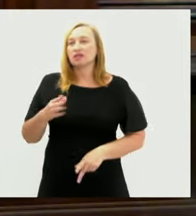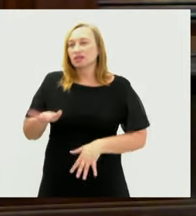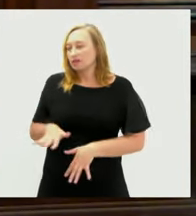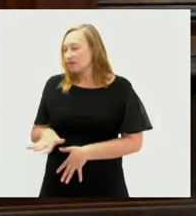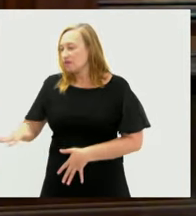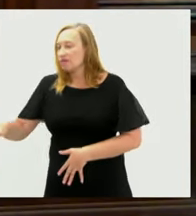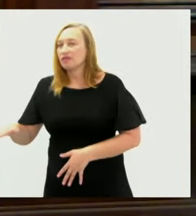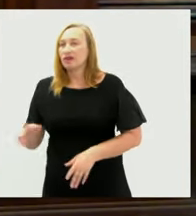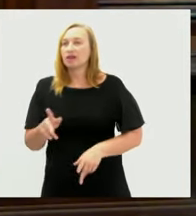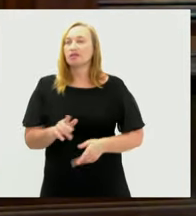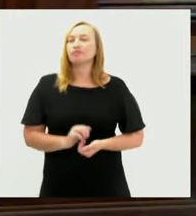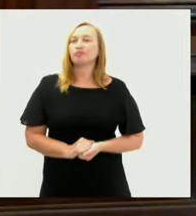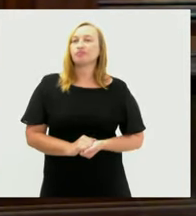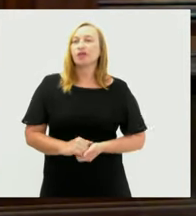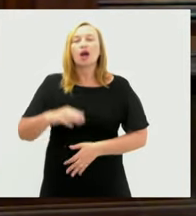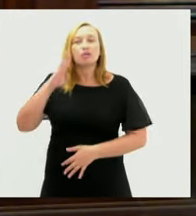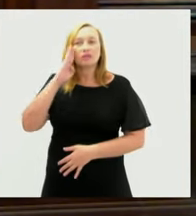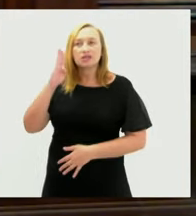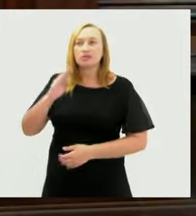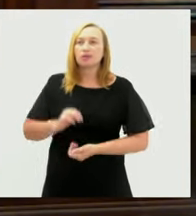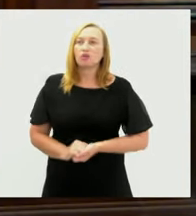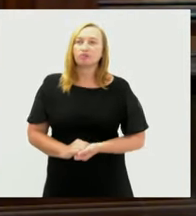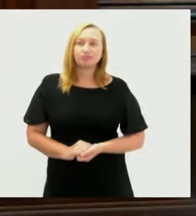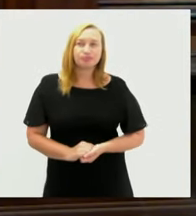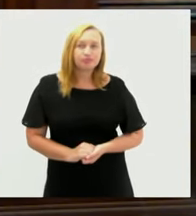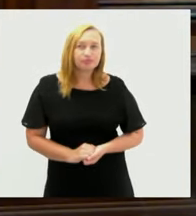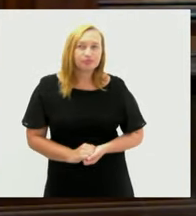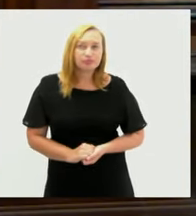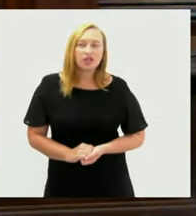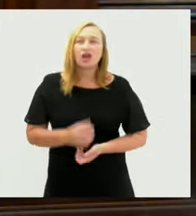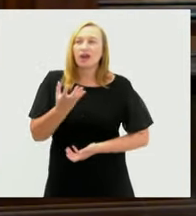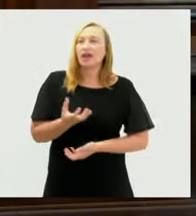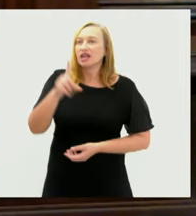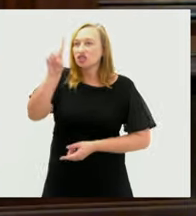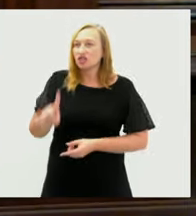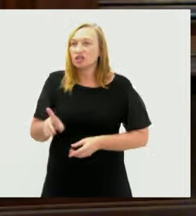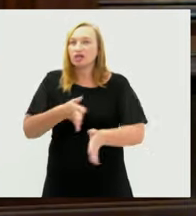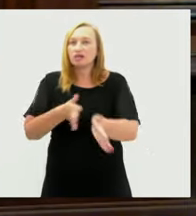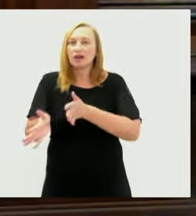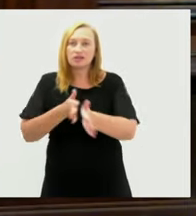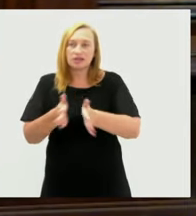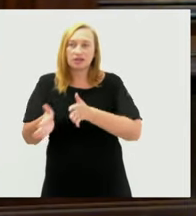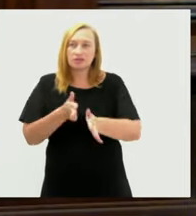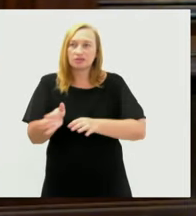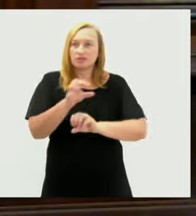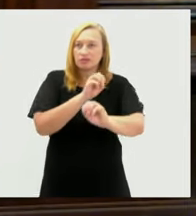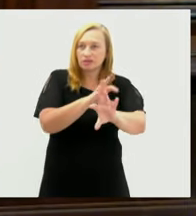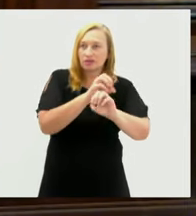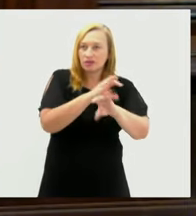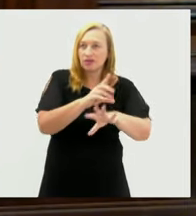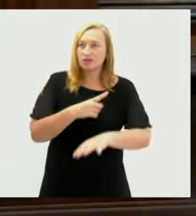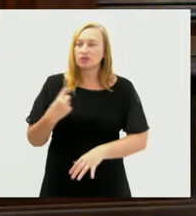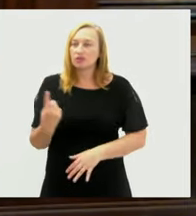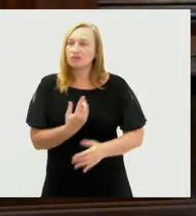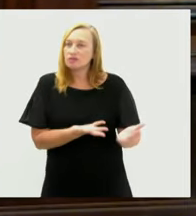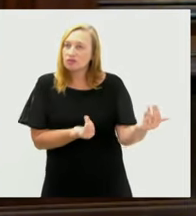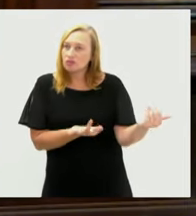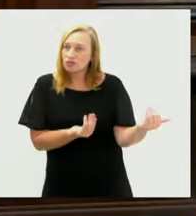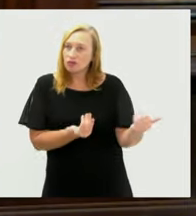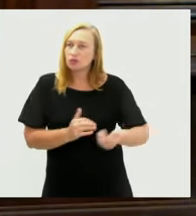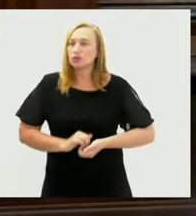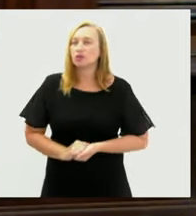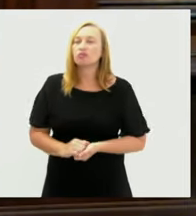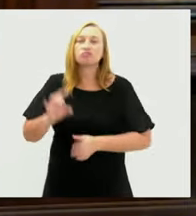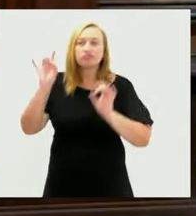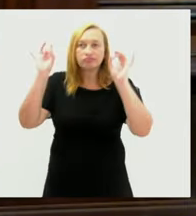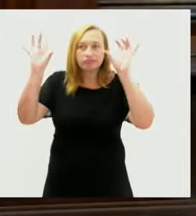que se trata, prioridade política. Então, a gente quer direito e acesso à educação, a gente quer a nossa juventude, em